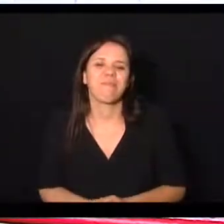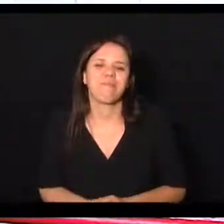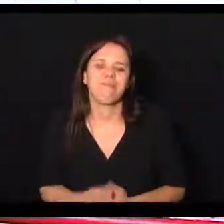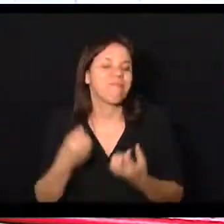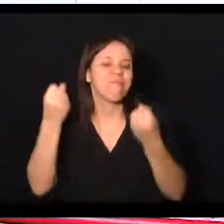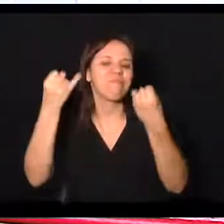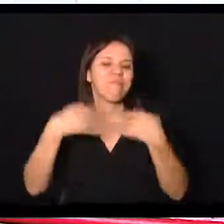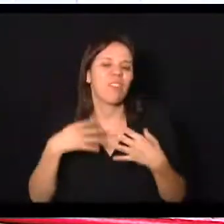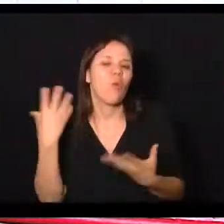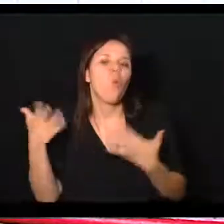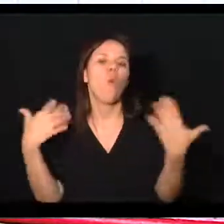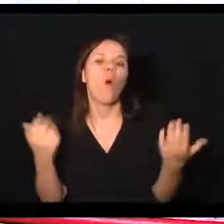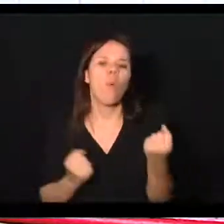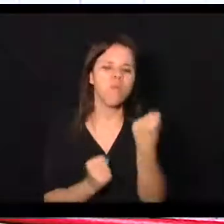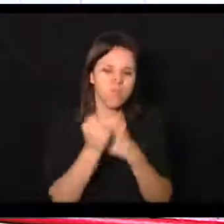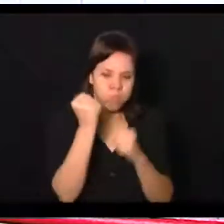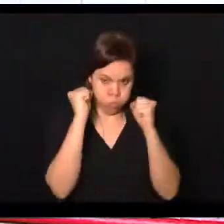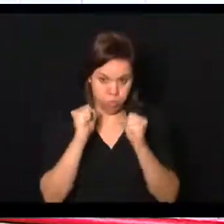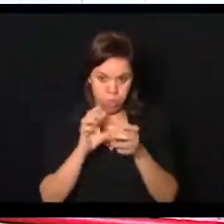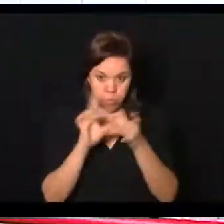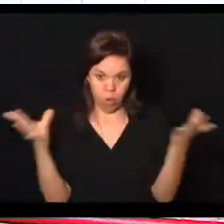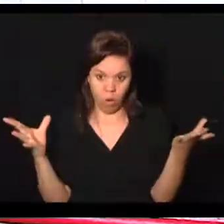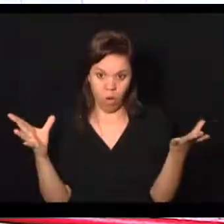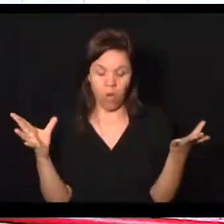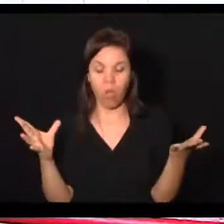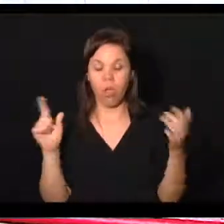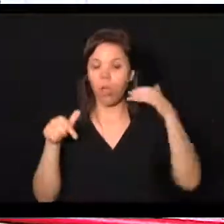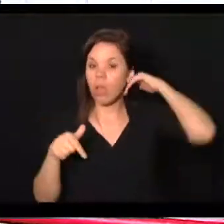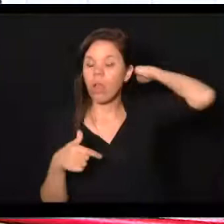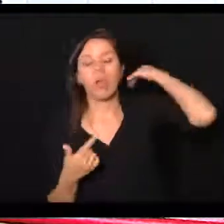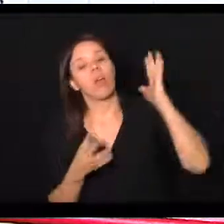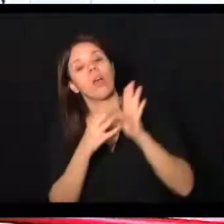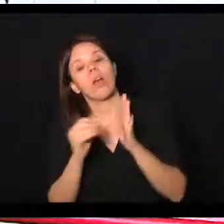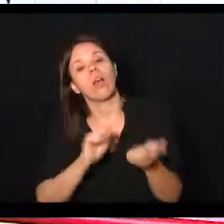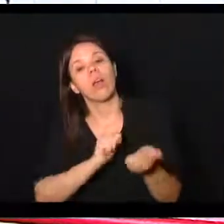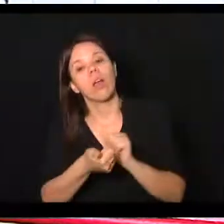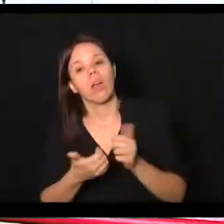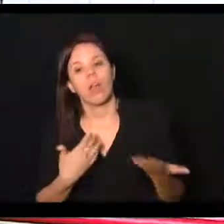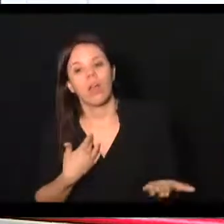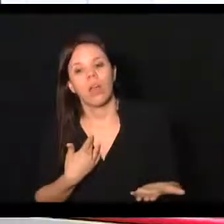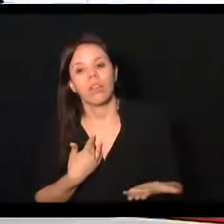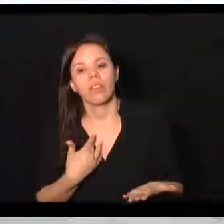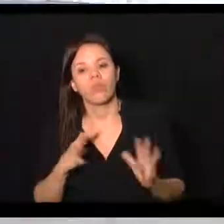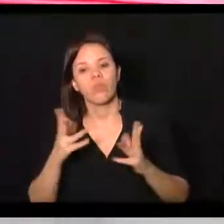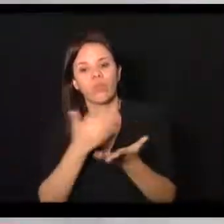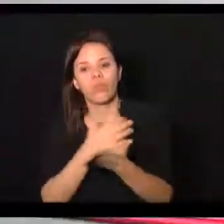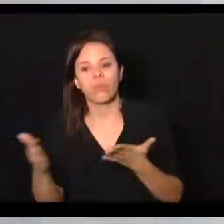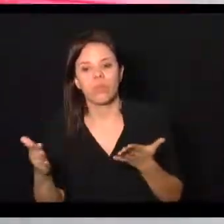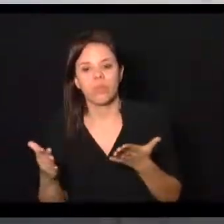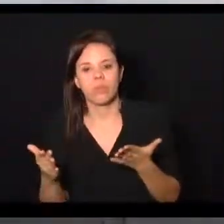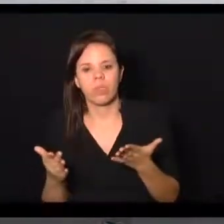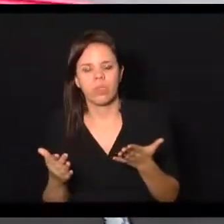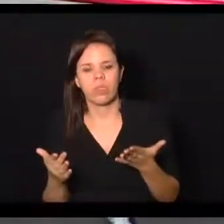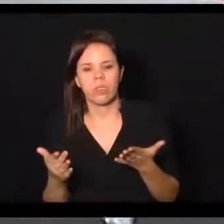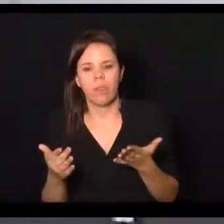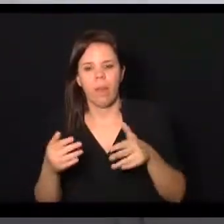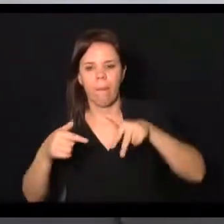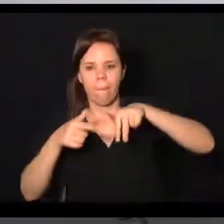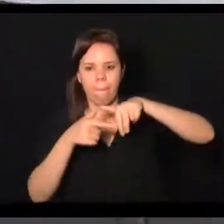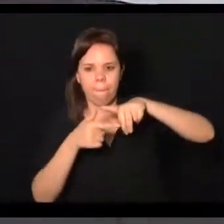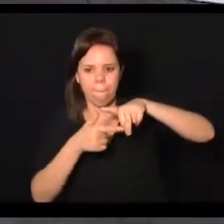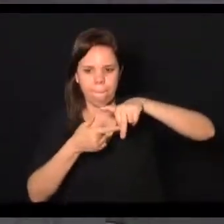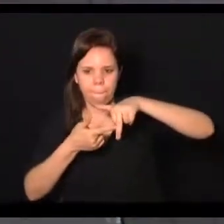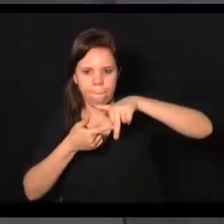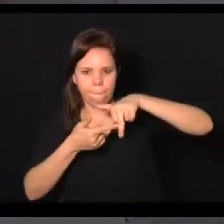explica quais são os golpes que são permitidos nessa modalidade. Bom, no boxe tudo começa na posição de combate. Perna esquerda à frente,